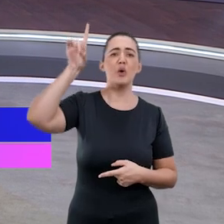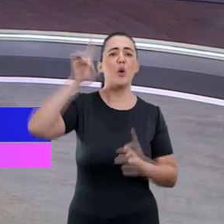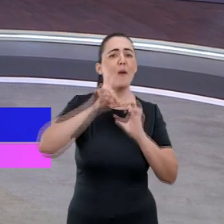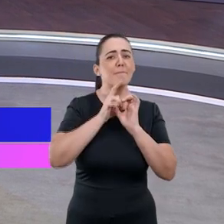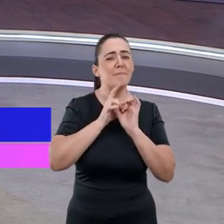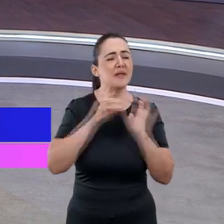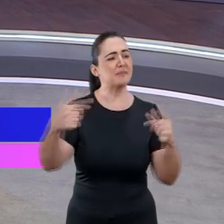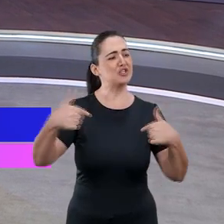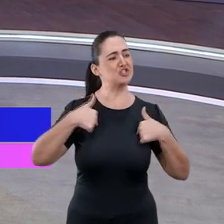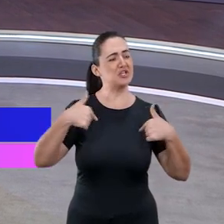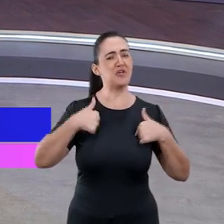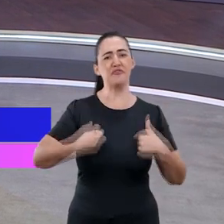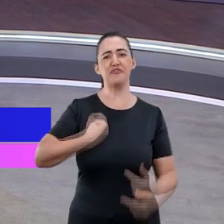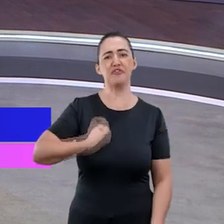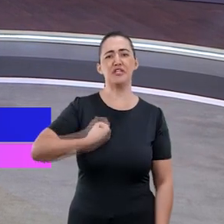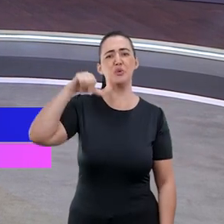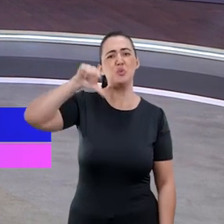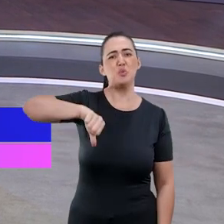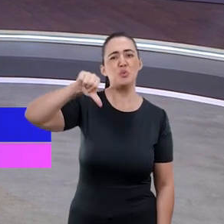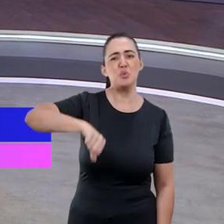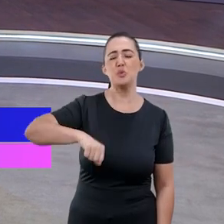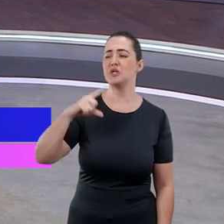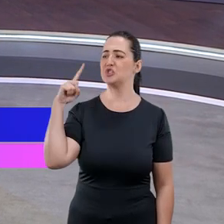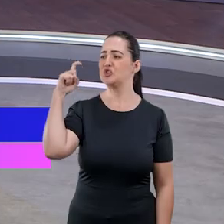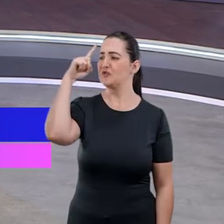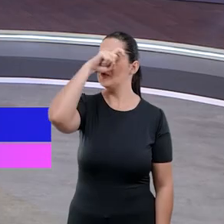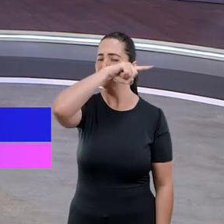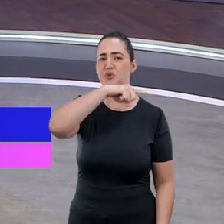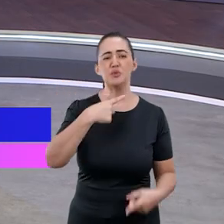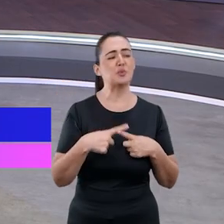enfrente tantas situações difíceis na minha vida?